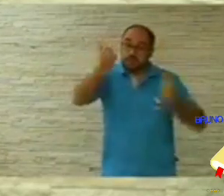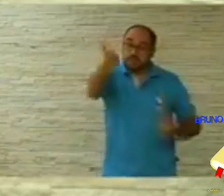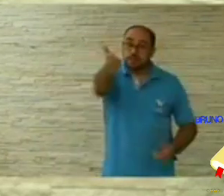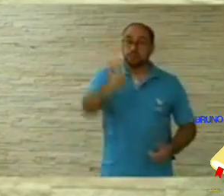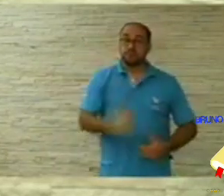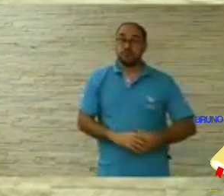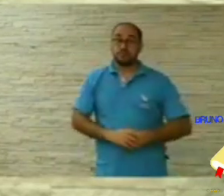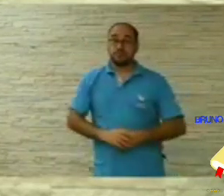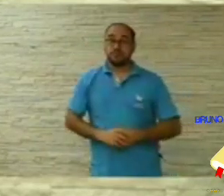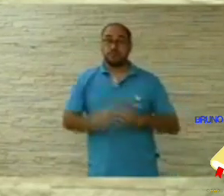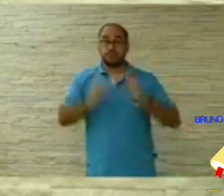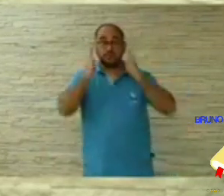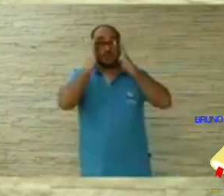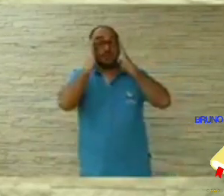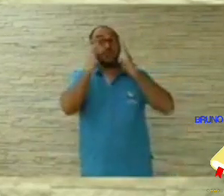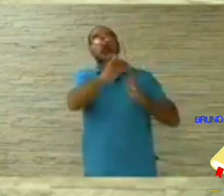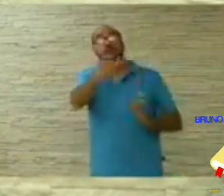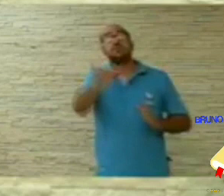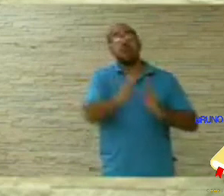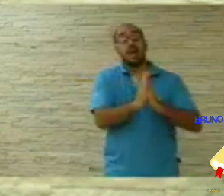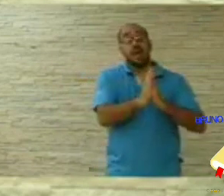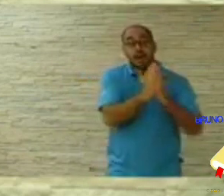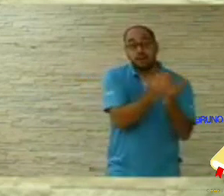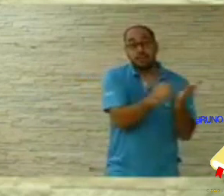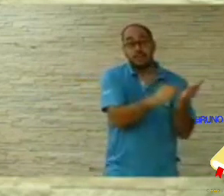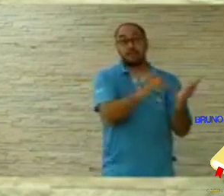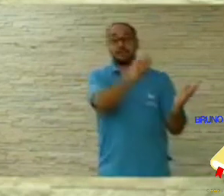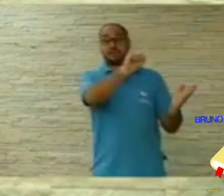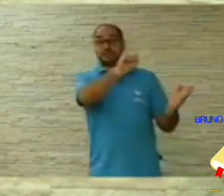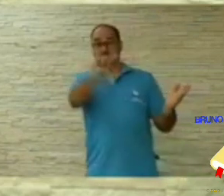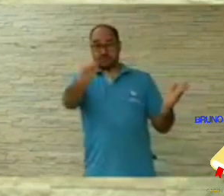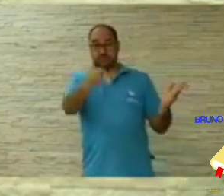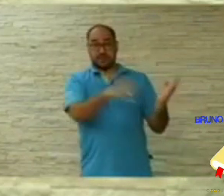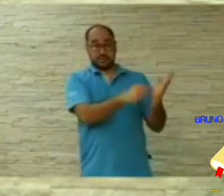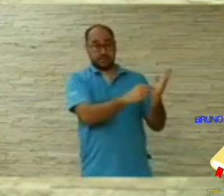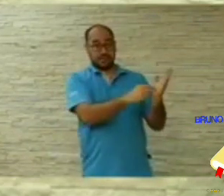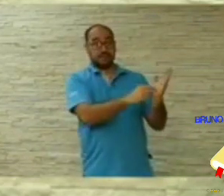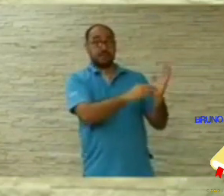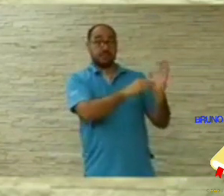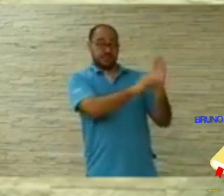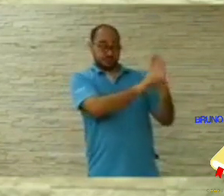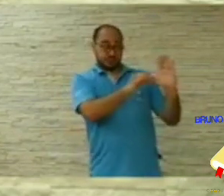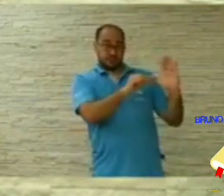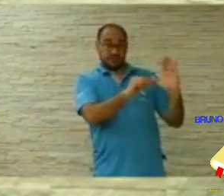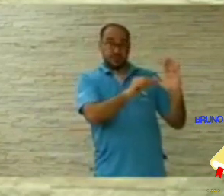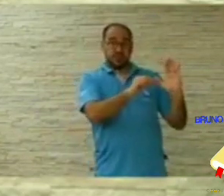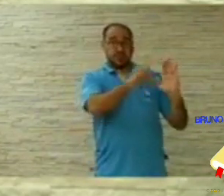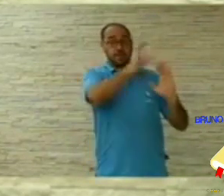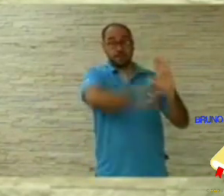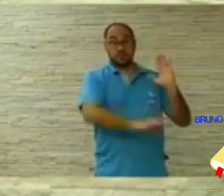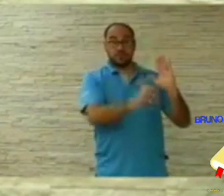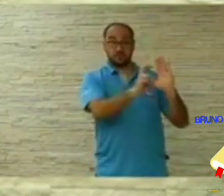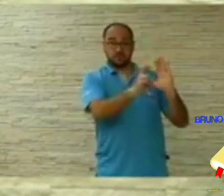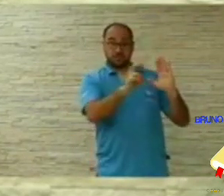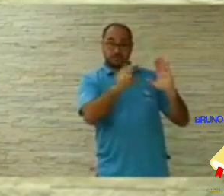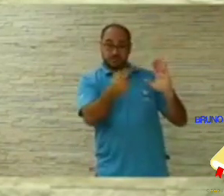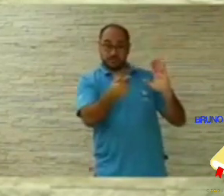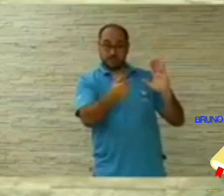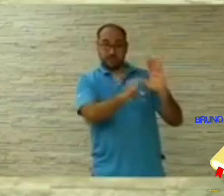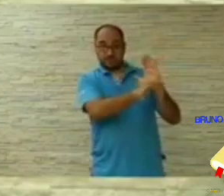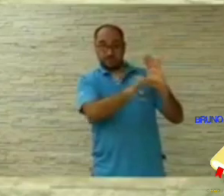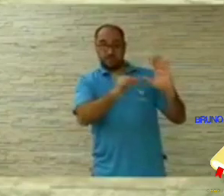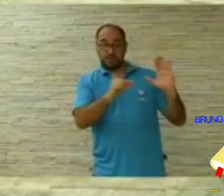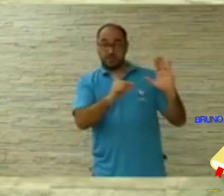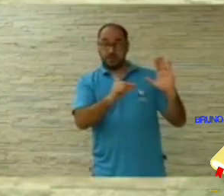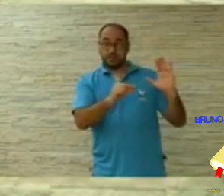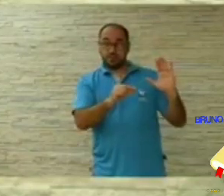puder abrir a sua Bíblia, Isaías 57, verso 15, mas não desmarca aí o Salmo 113, que a gente vai voltar. Lá diz assim, olha,